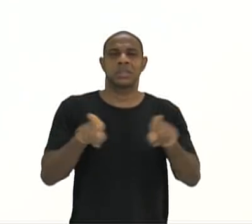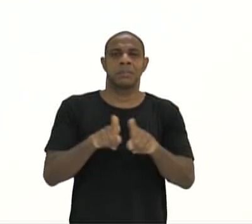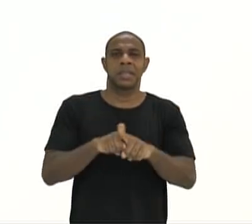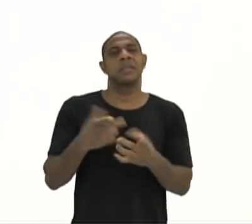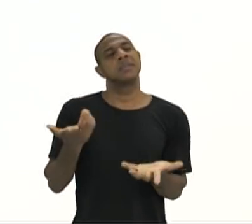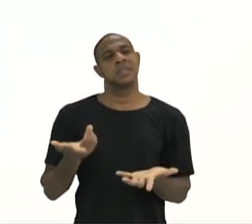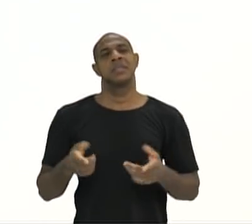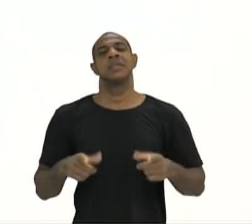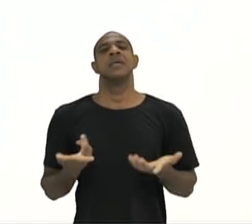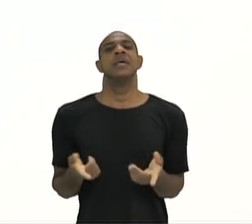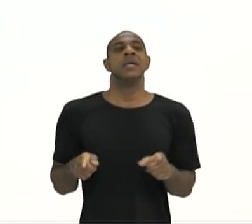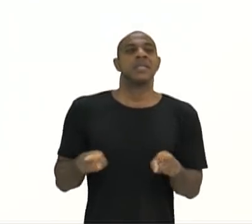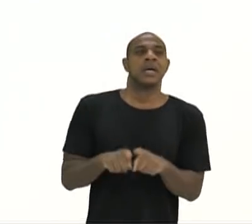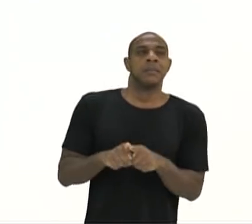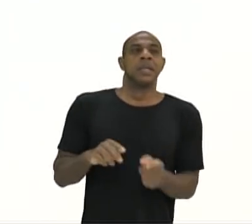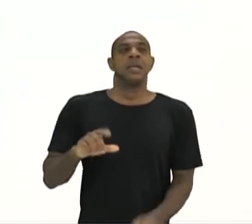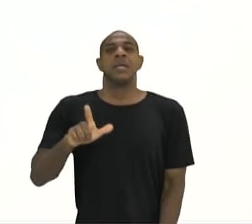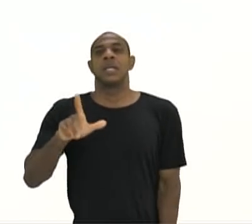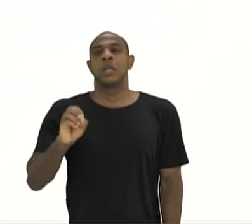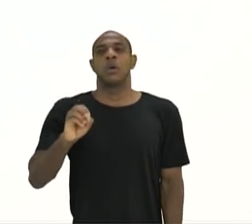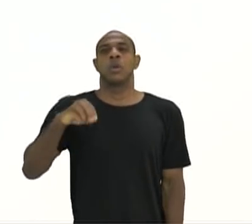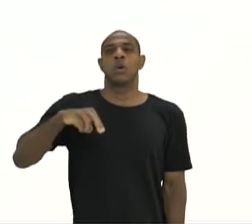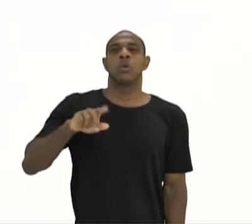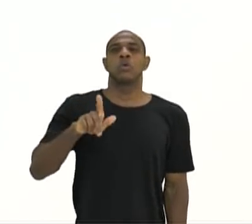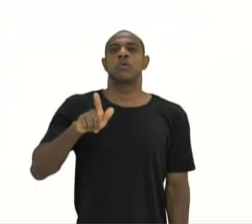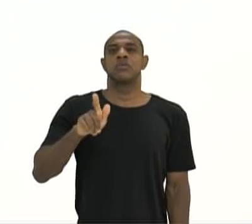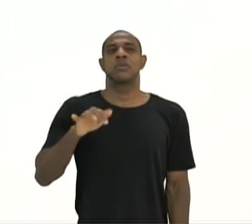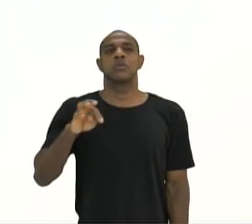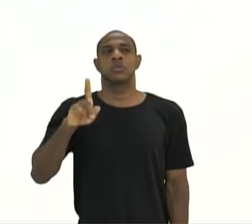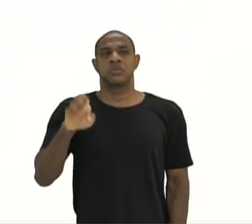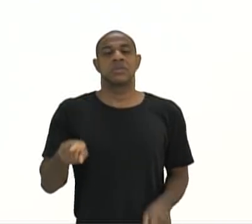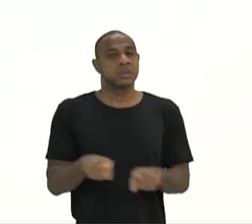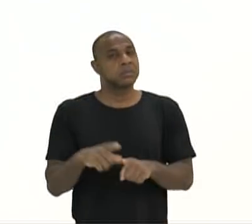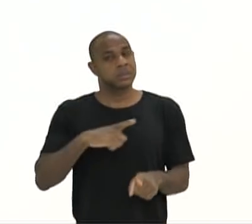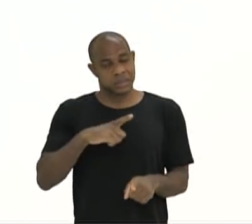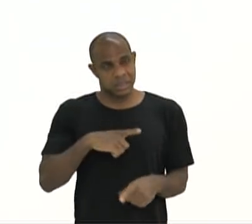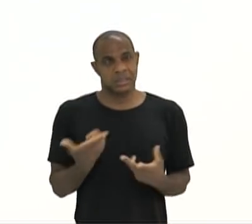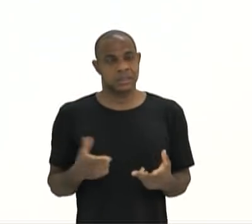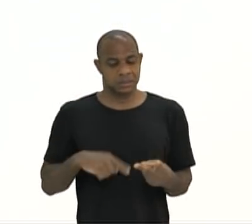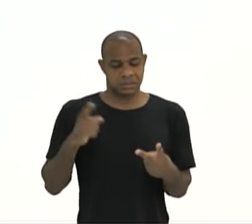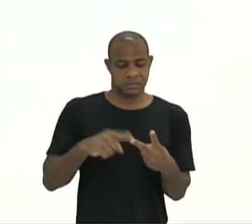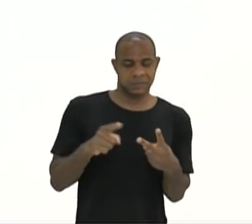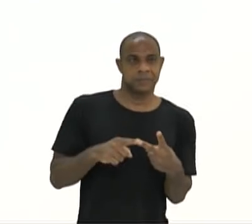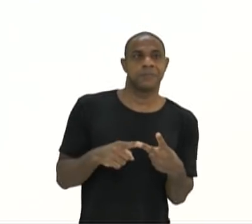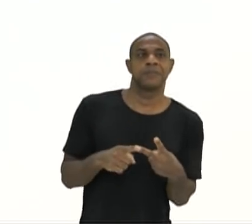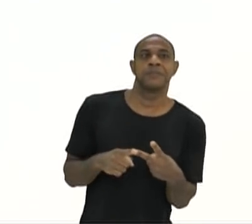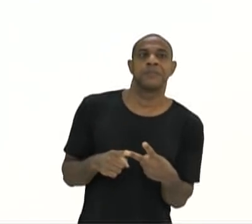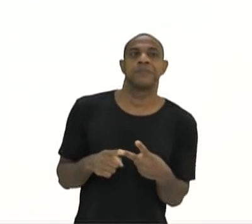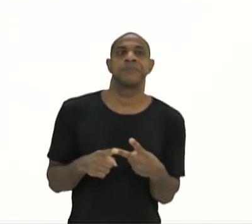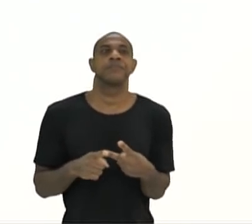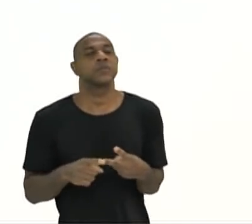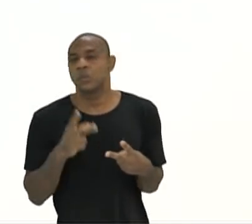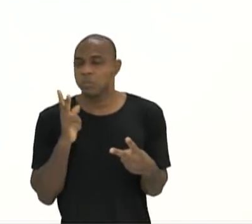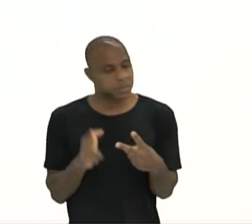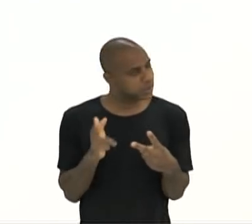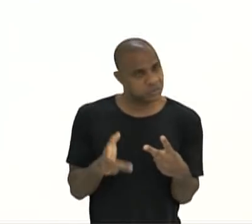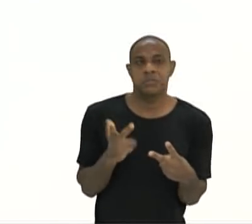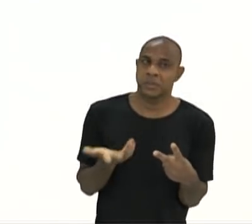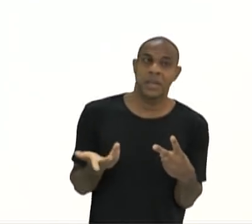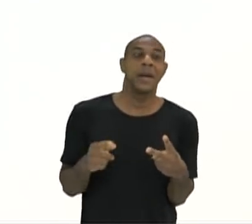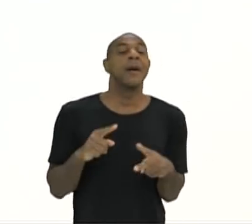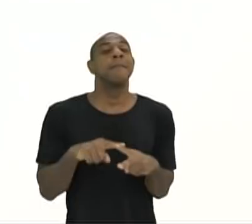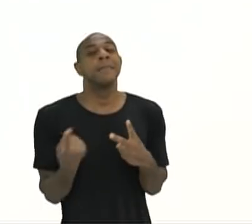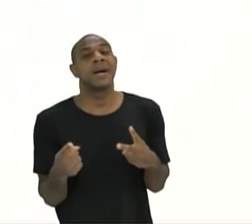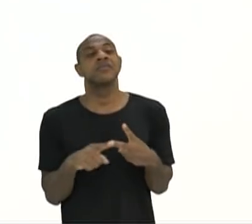nós consideramos o planeta sendo o globo. E nós também temos uma medida do mesmo ponto, só